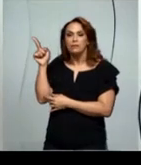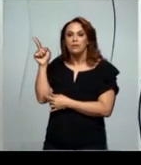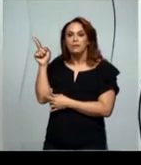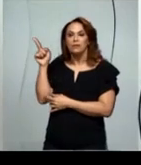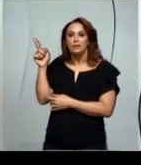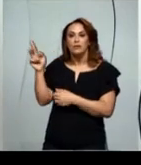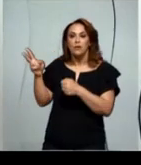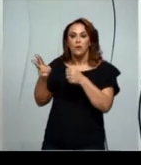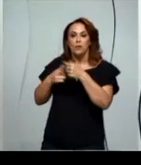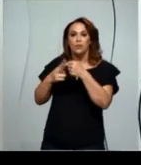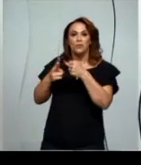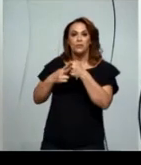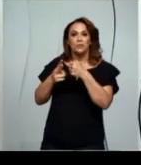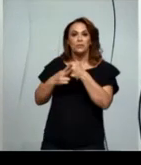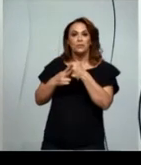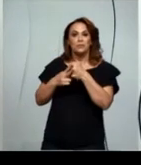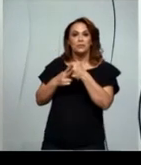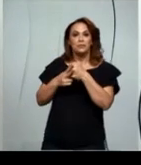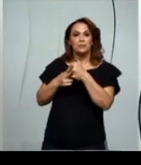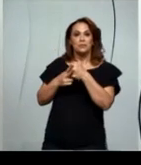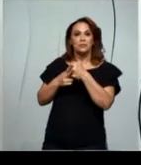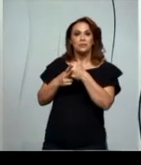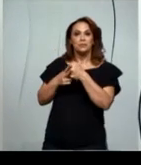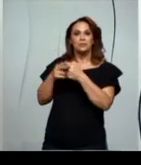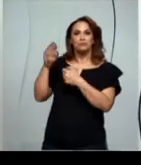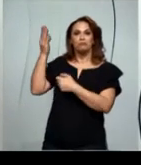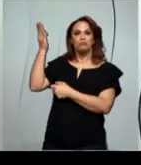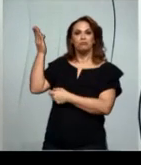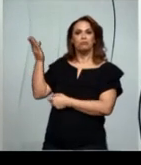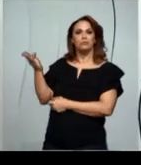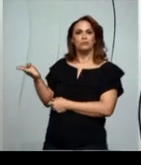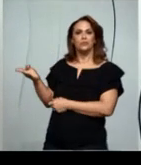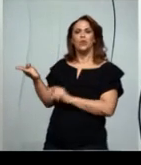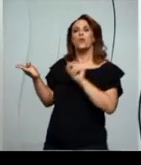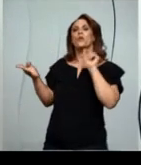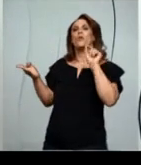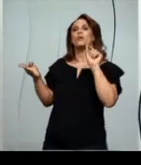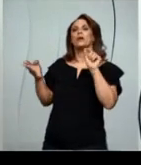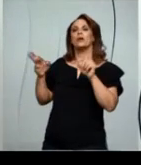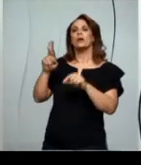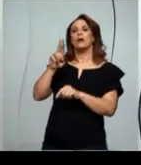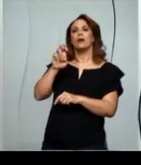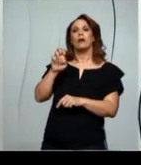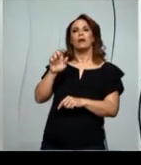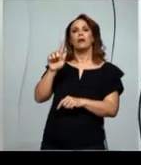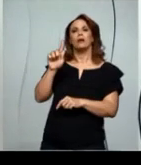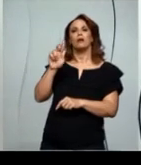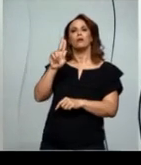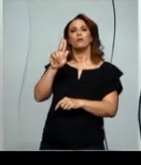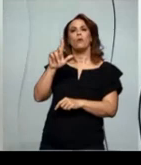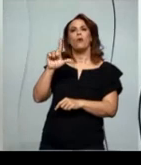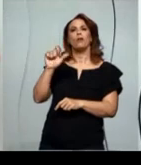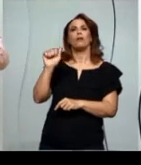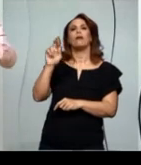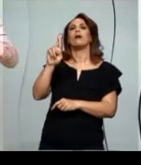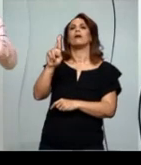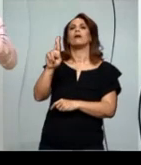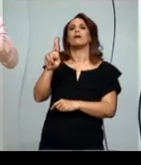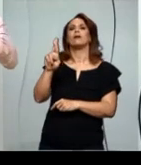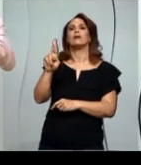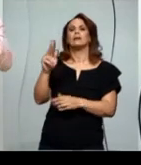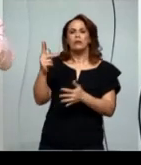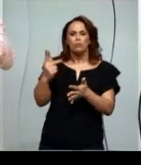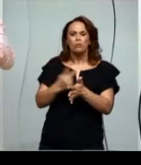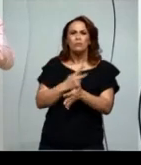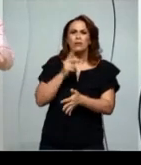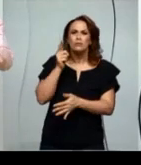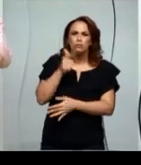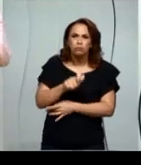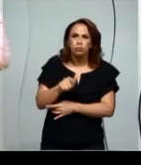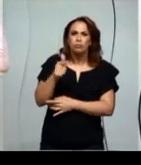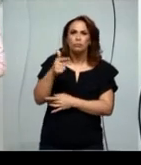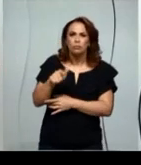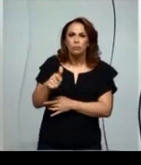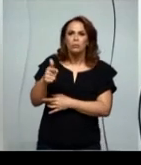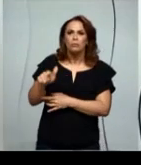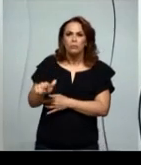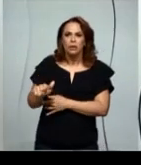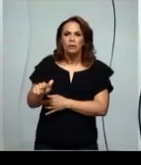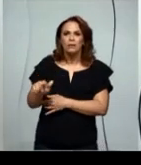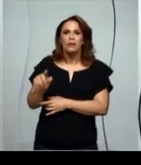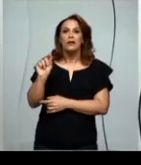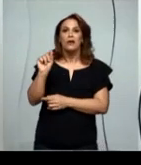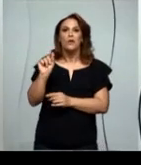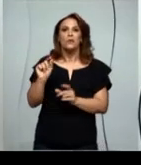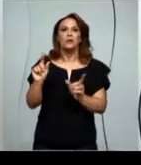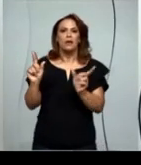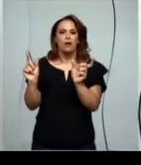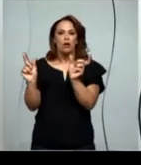believed, increased. O que nós temos de regular aqui? O sufixo, nós temos essa terminação ed,